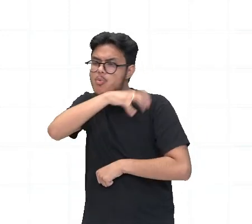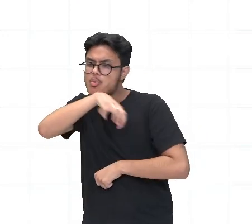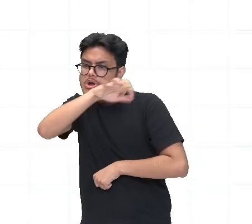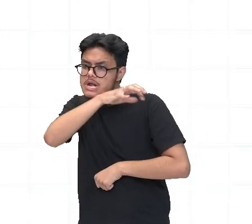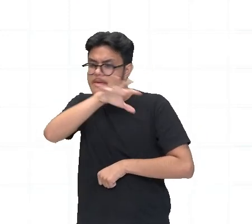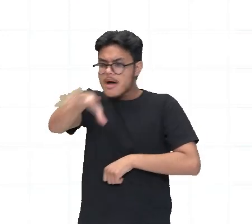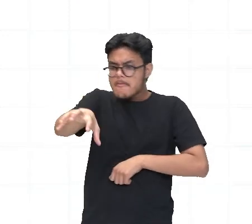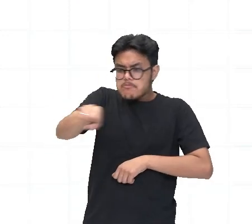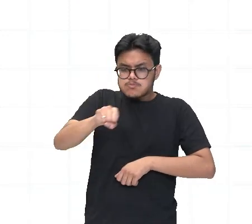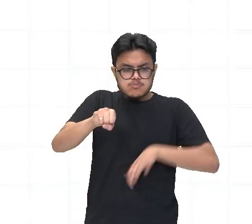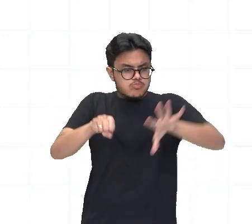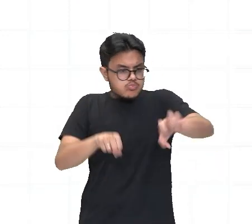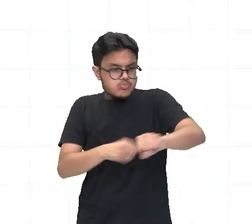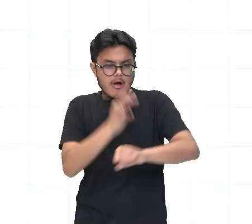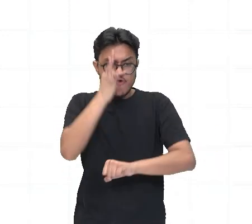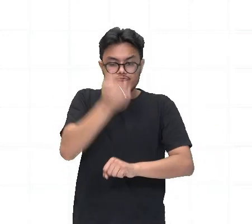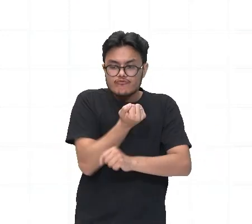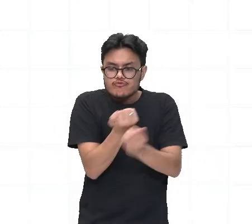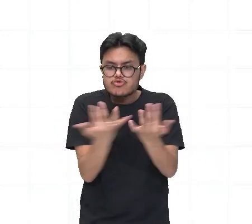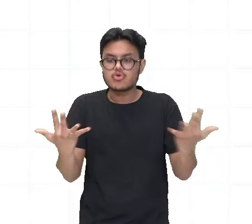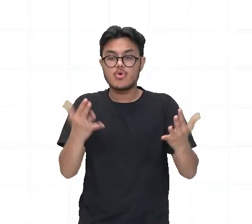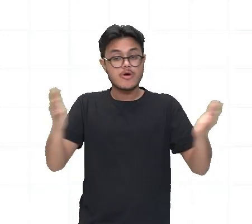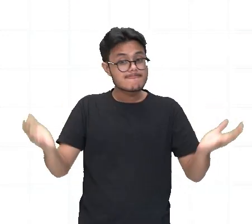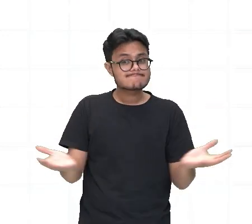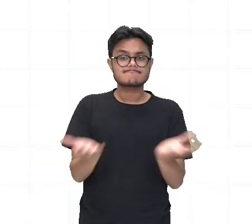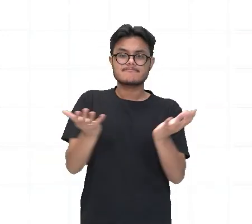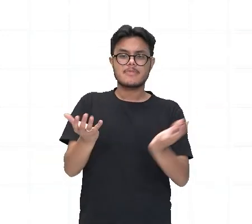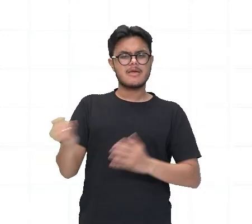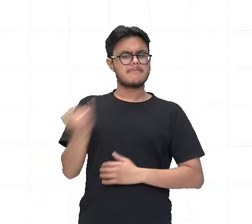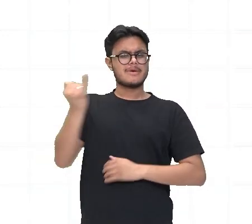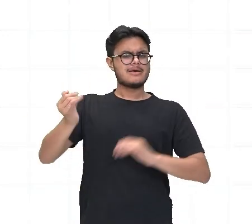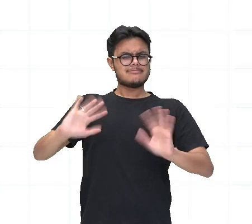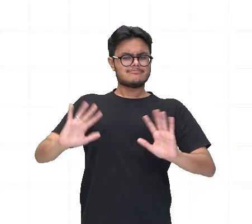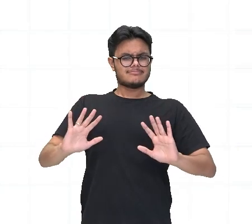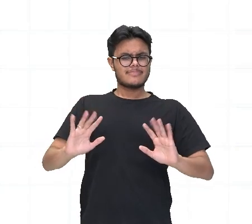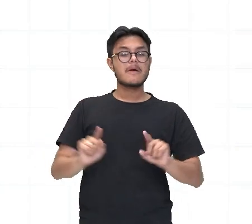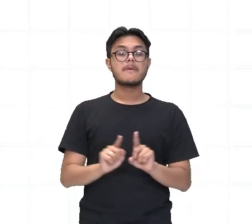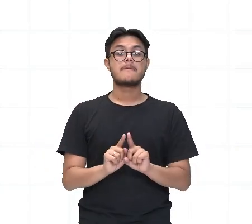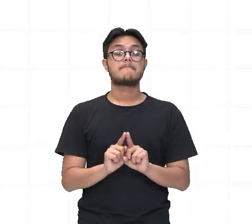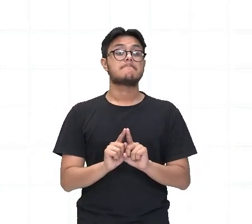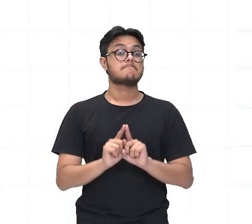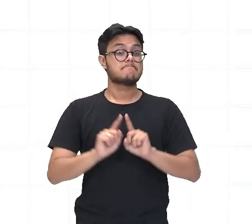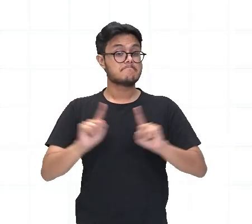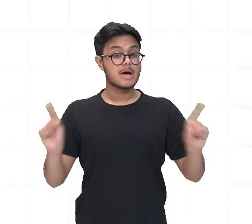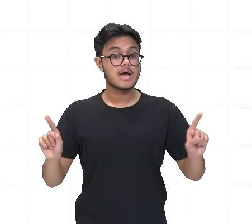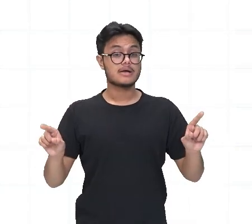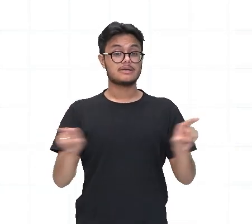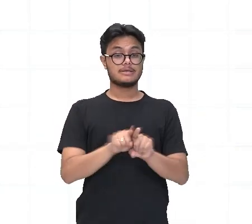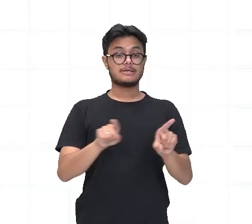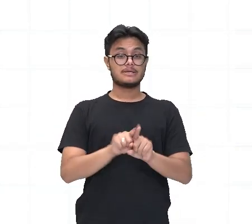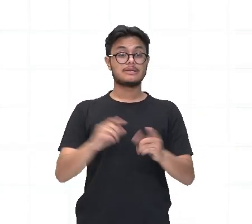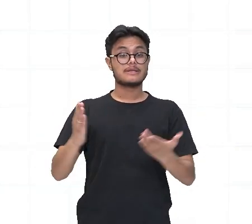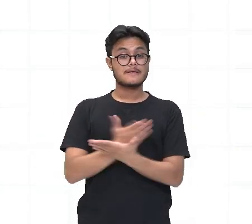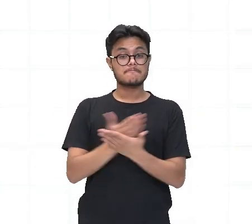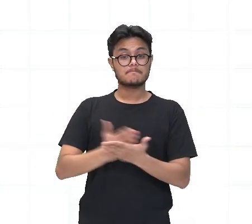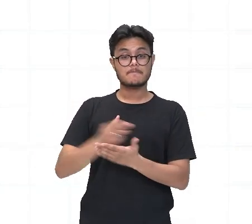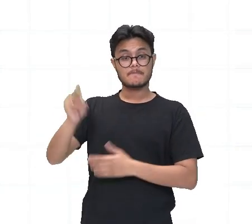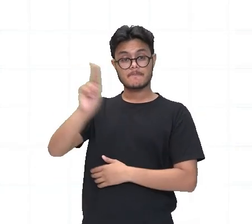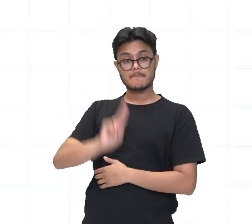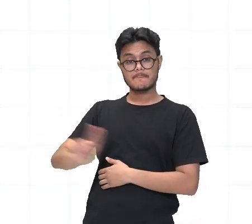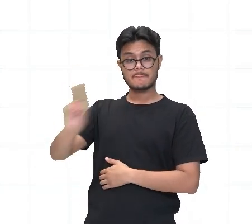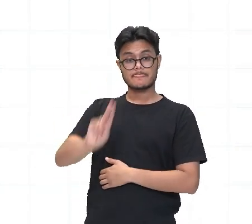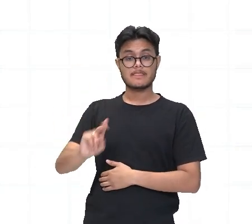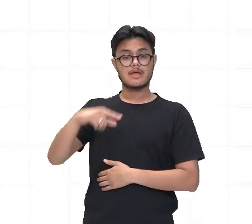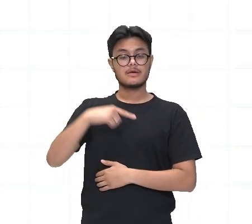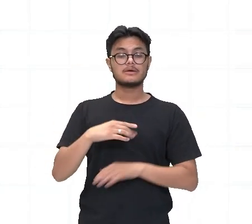vegetais, mas sua relevância não se restringe somente a seus usos práticos. Notem aí que